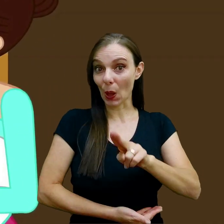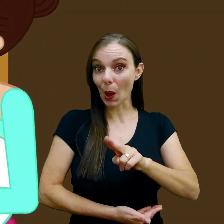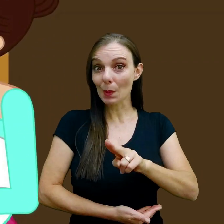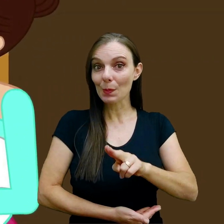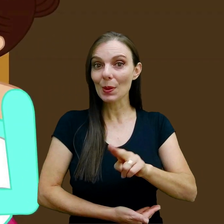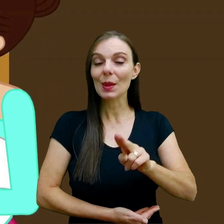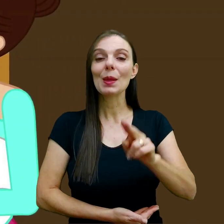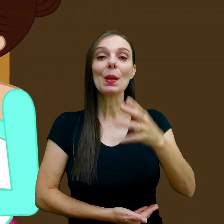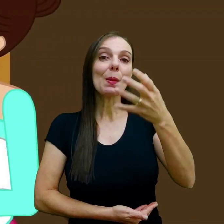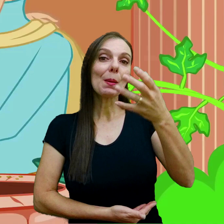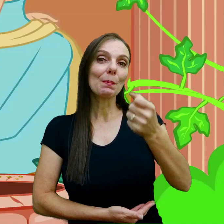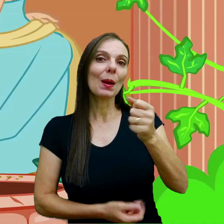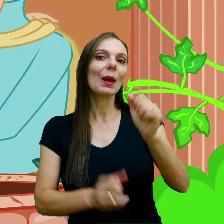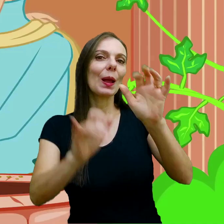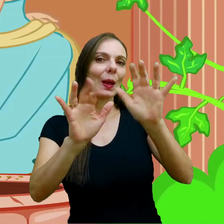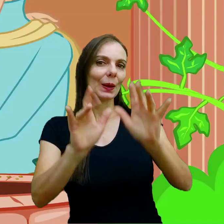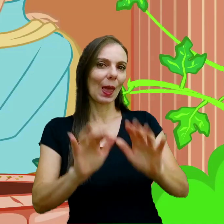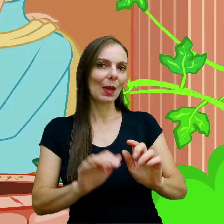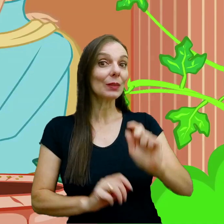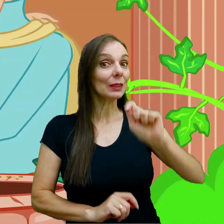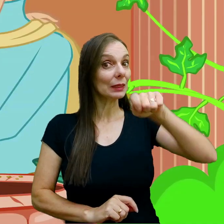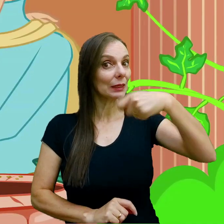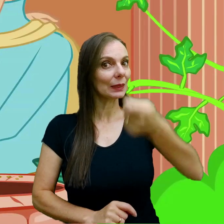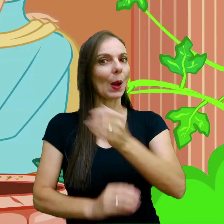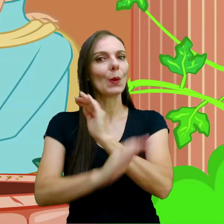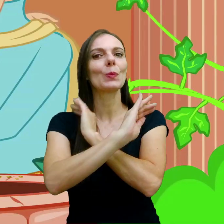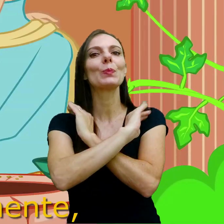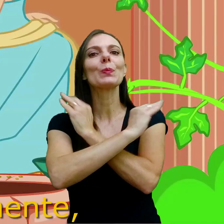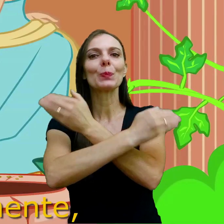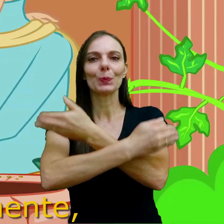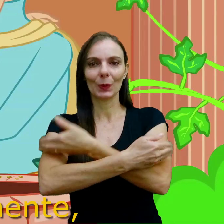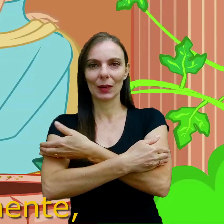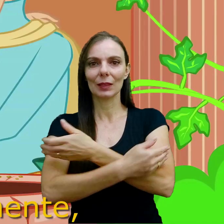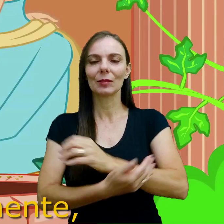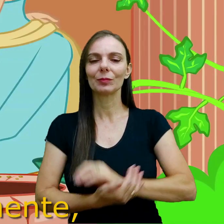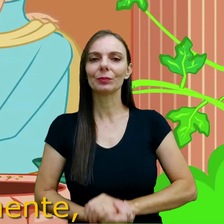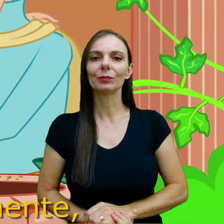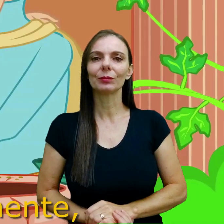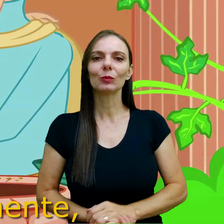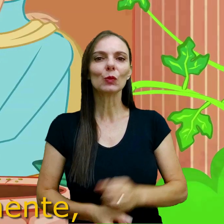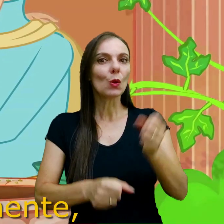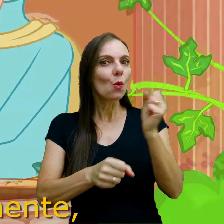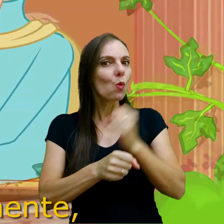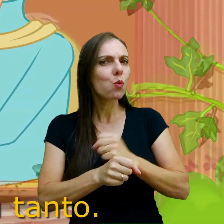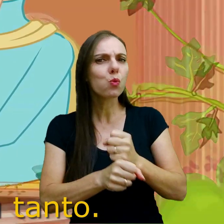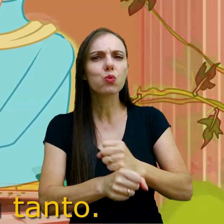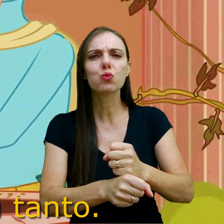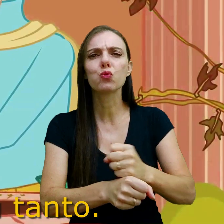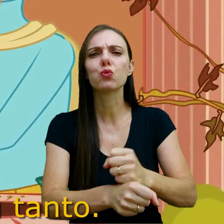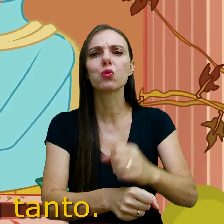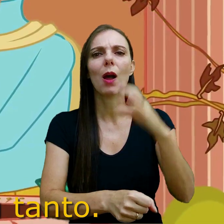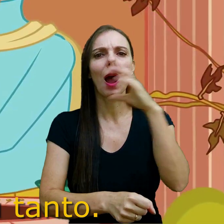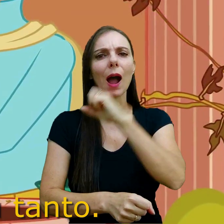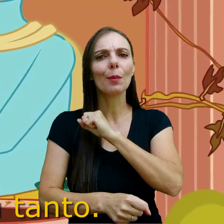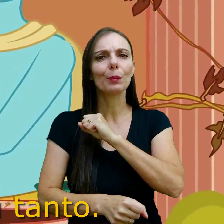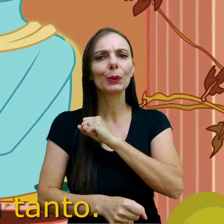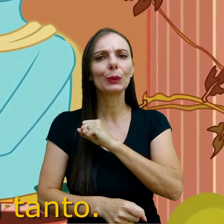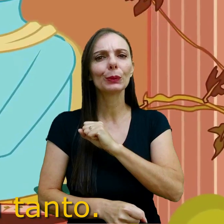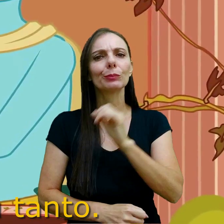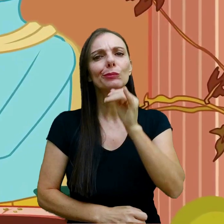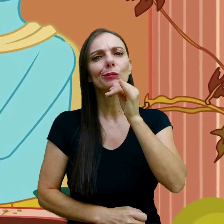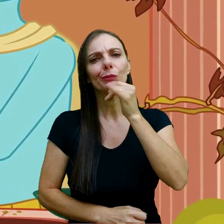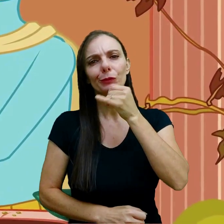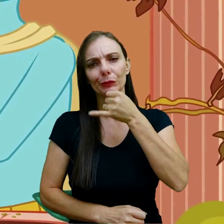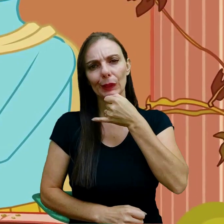Seu nome era Branca de Neve. Os anos passaram rapidamente, mas a felicidade não durou